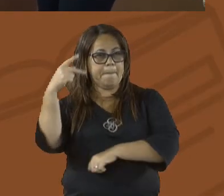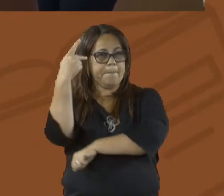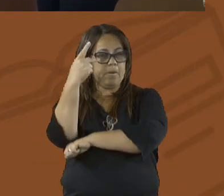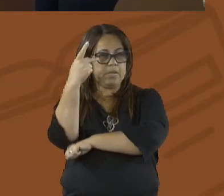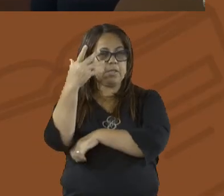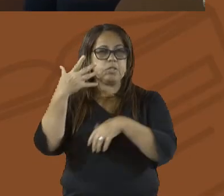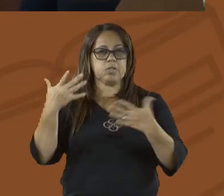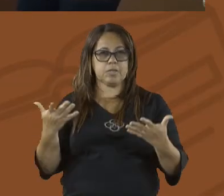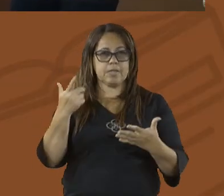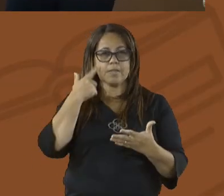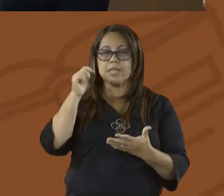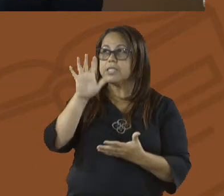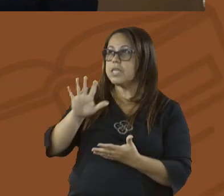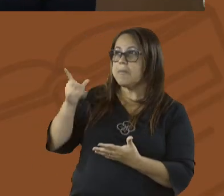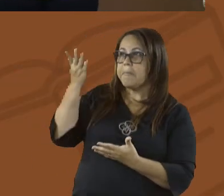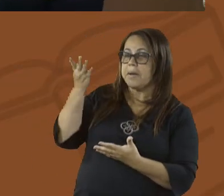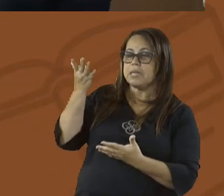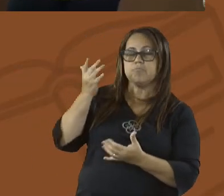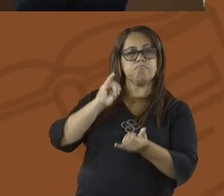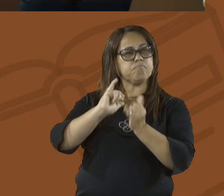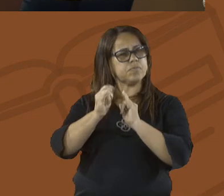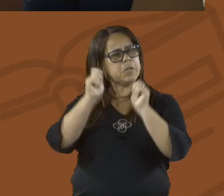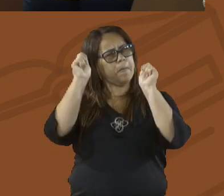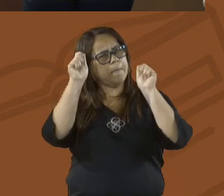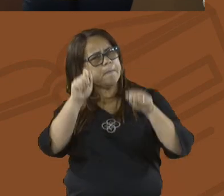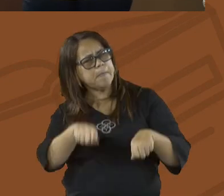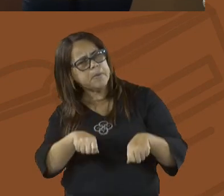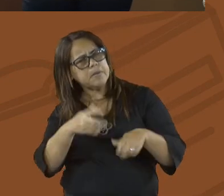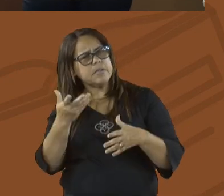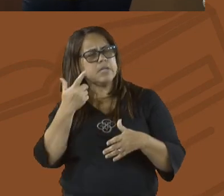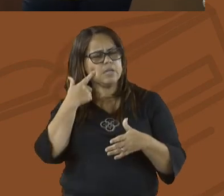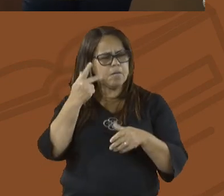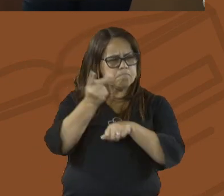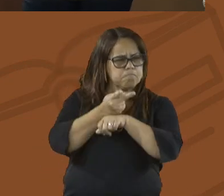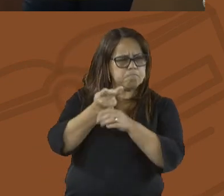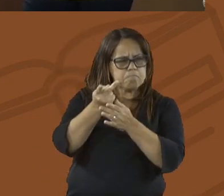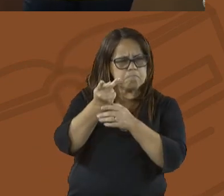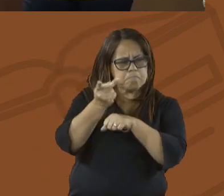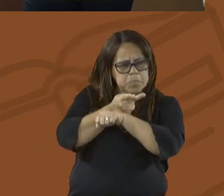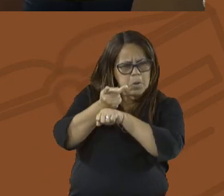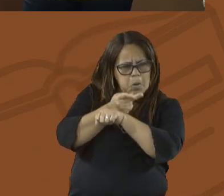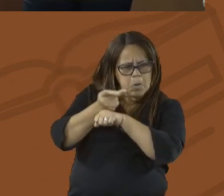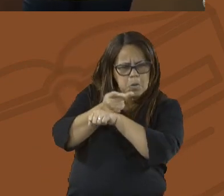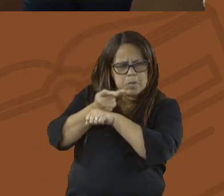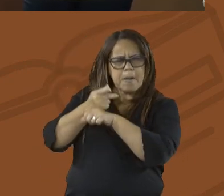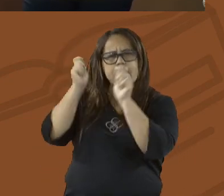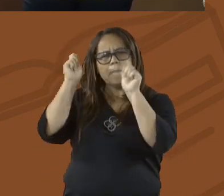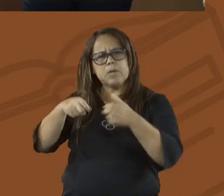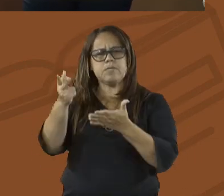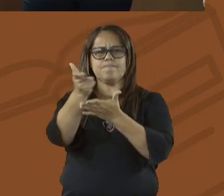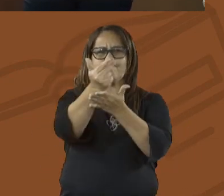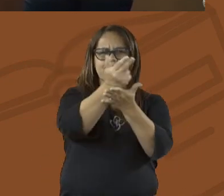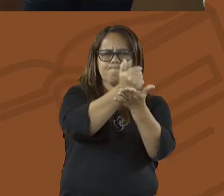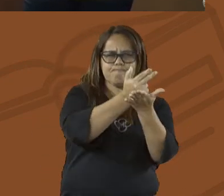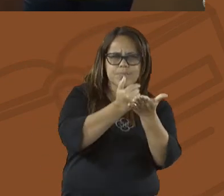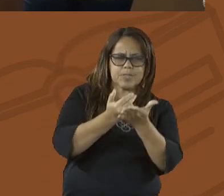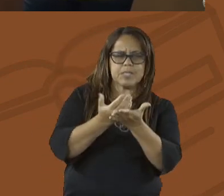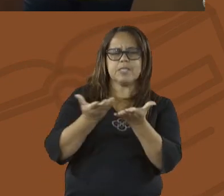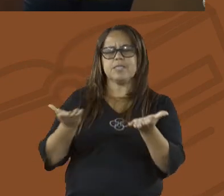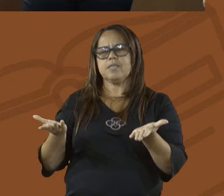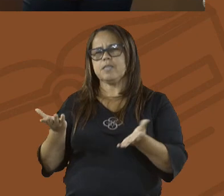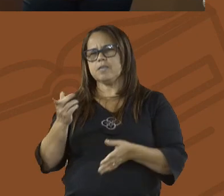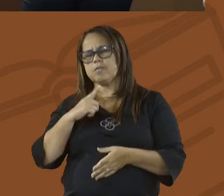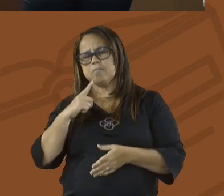Então aí, ó, tem essas imagens na internet que vocês podem ir lá no celular procurar e pode desenhar, bem bonitinho, como tem aqui